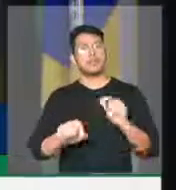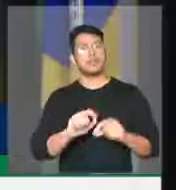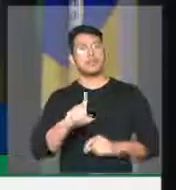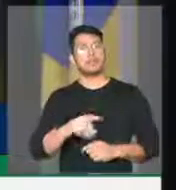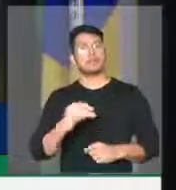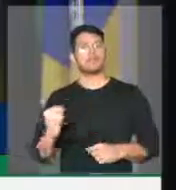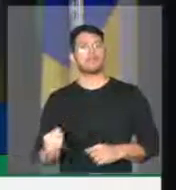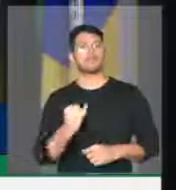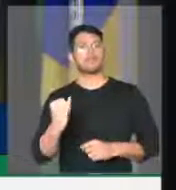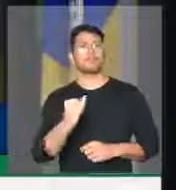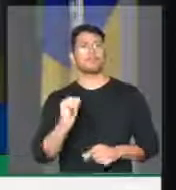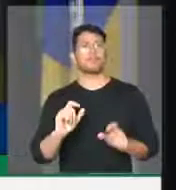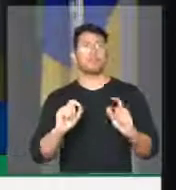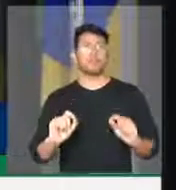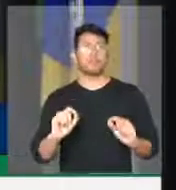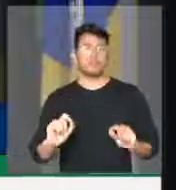porque,